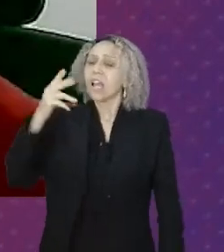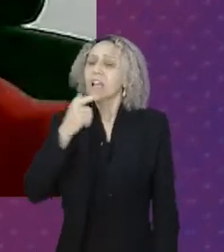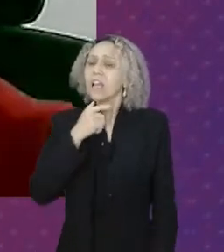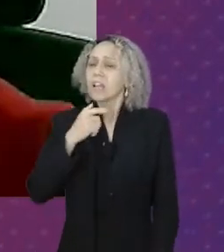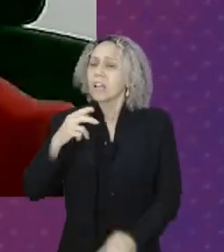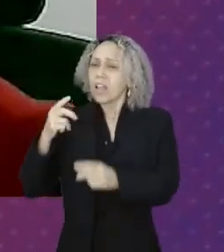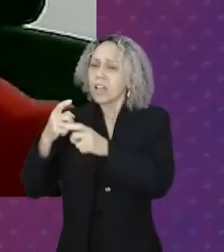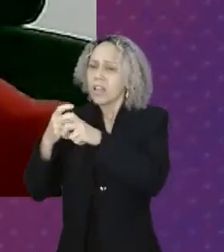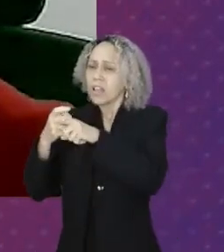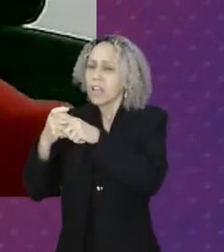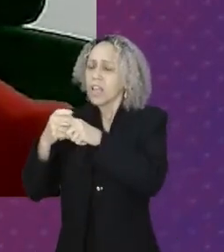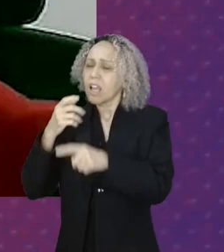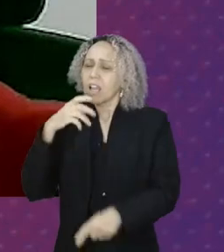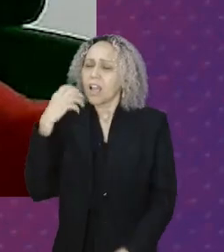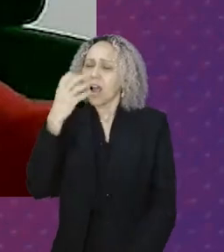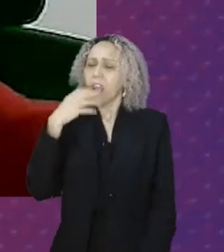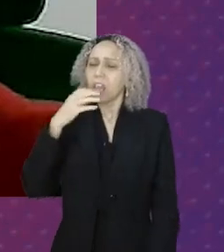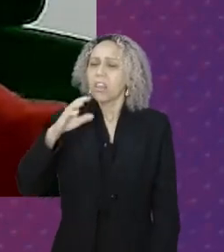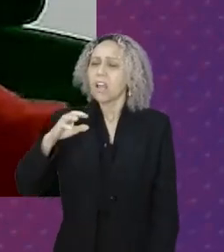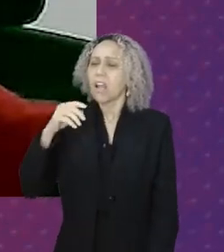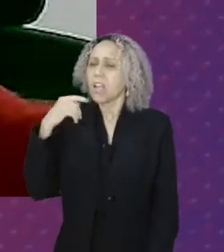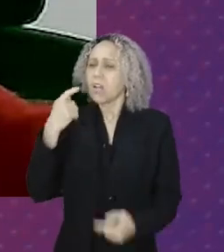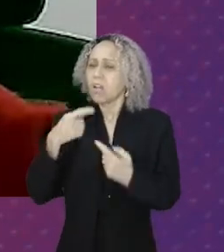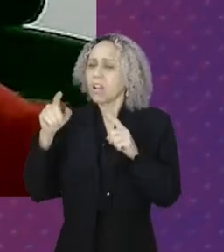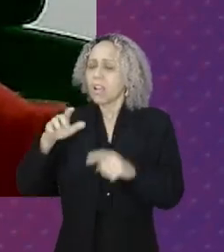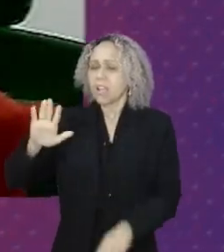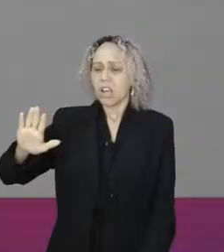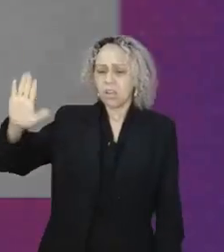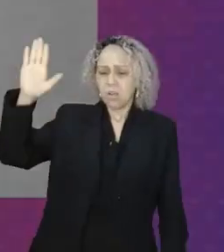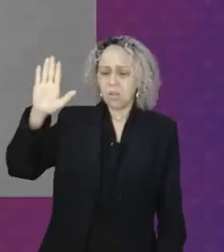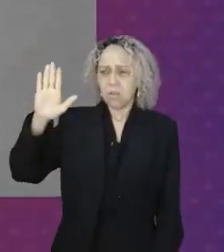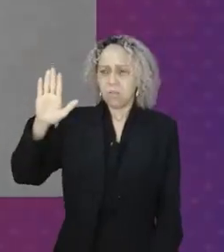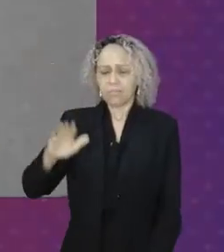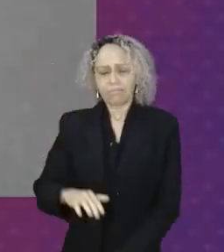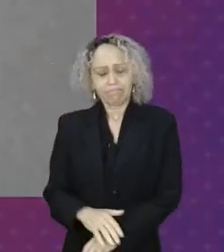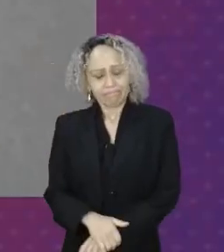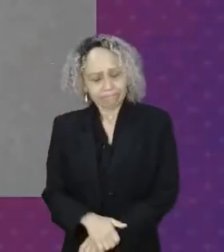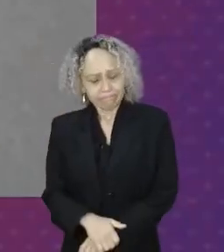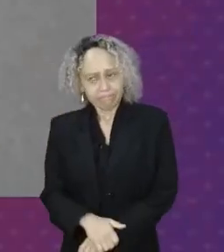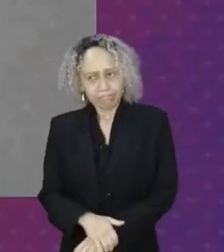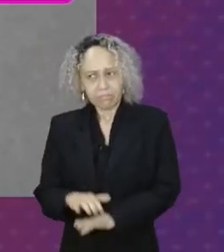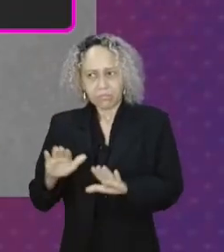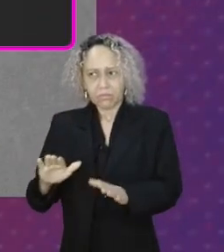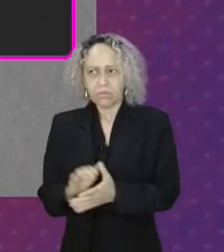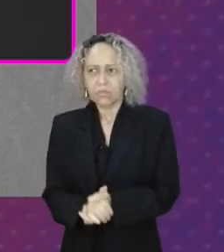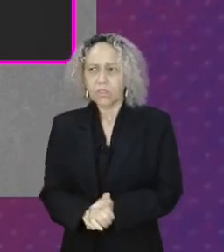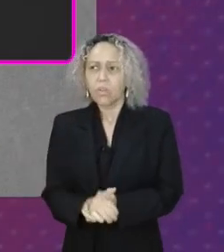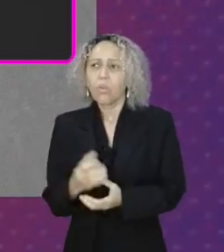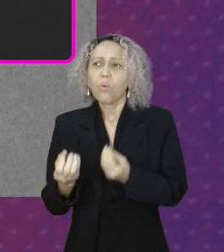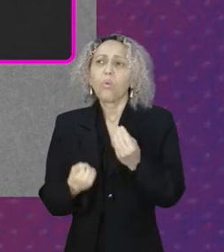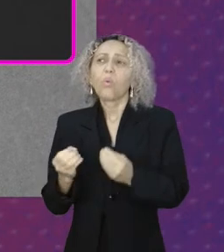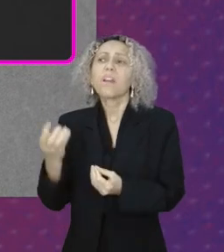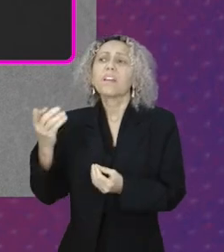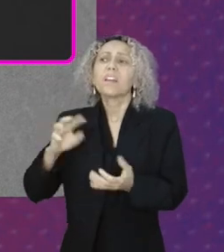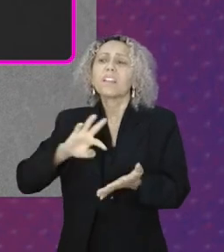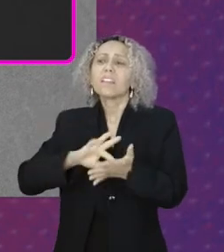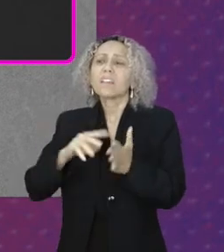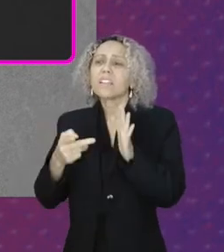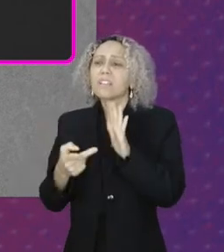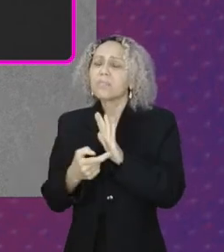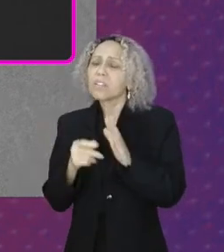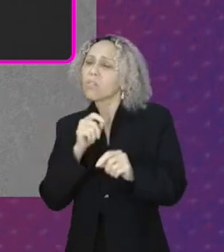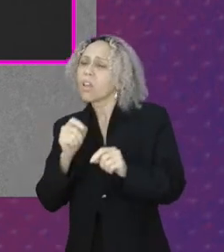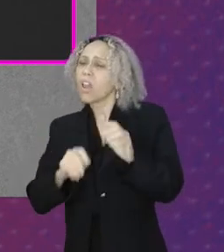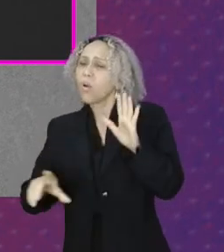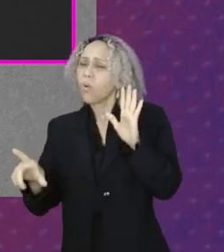outra luta é o lawfare. O termo lawfare pode ser entendido como o uso da legislação como